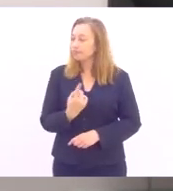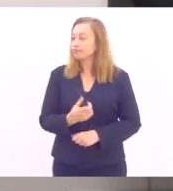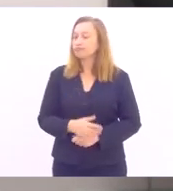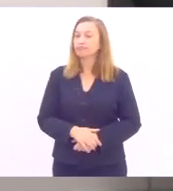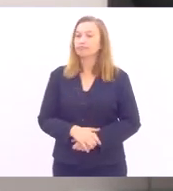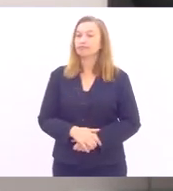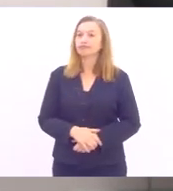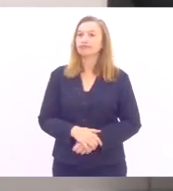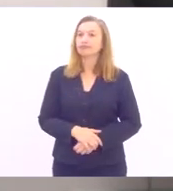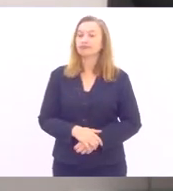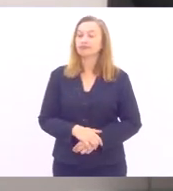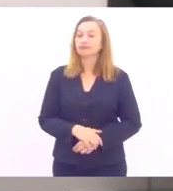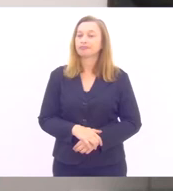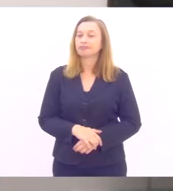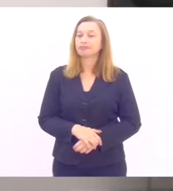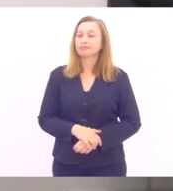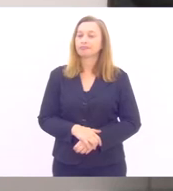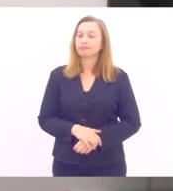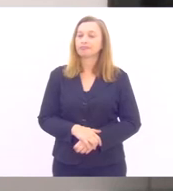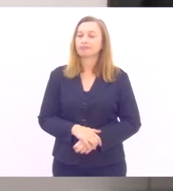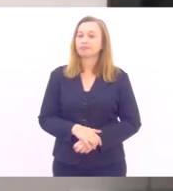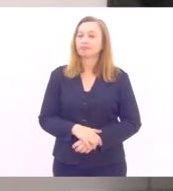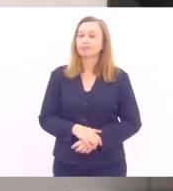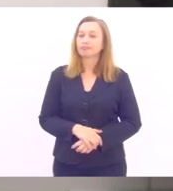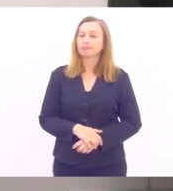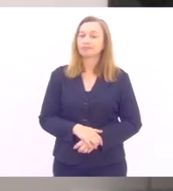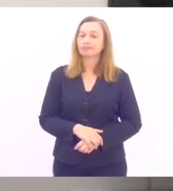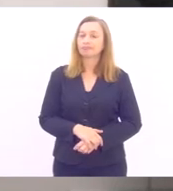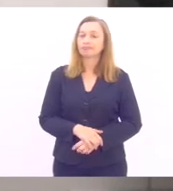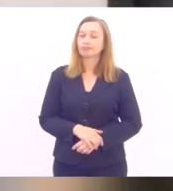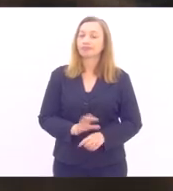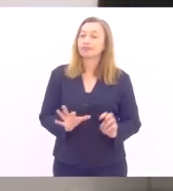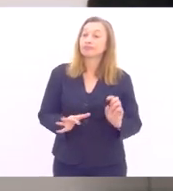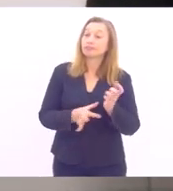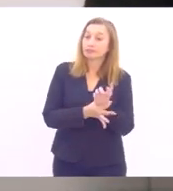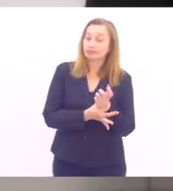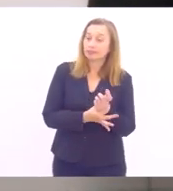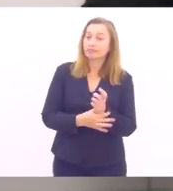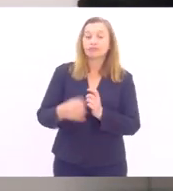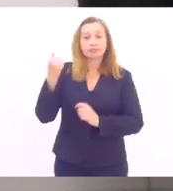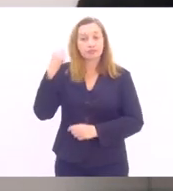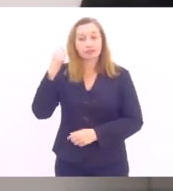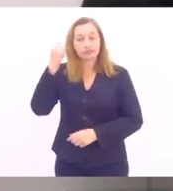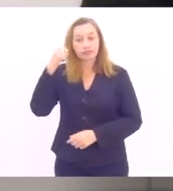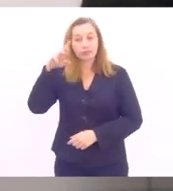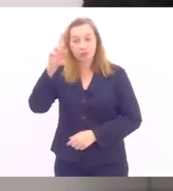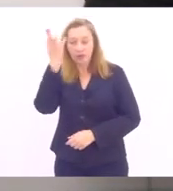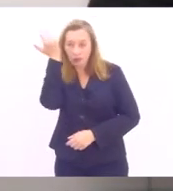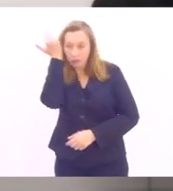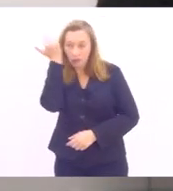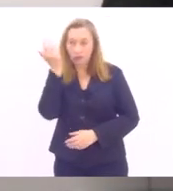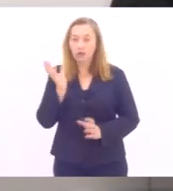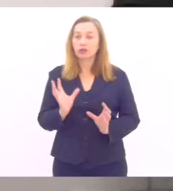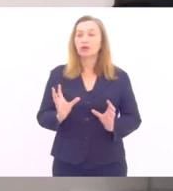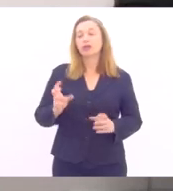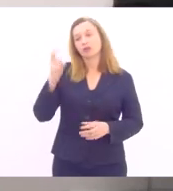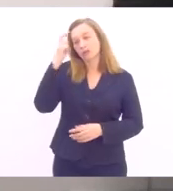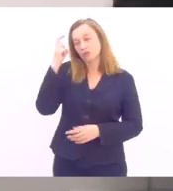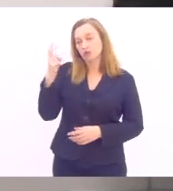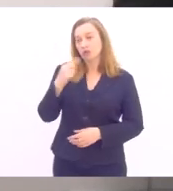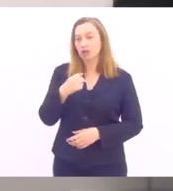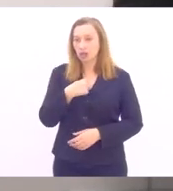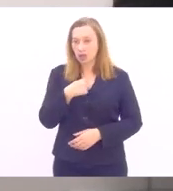o Coronel Salema, pela segurança, o Eliomar, pela cultura, e eu, pela